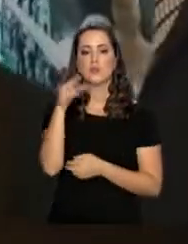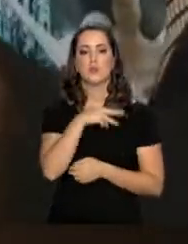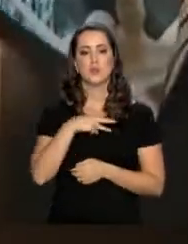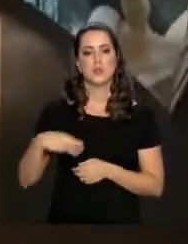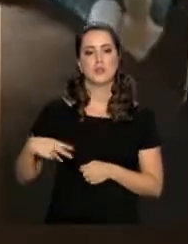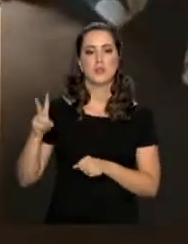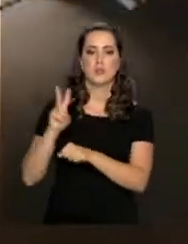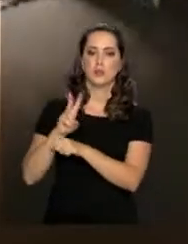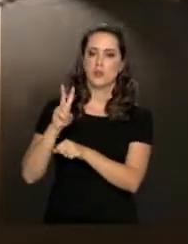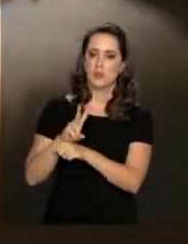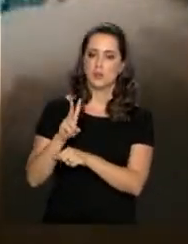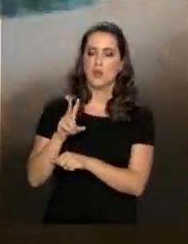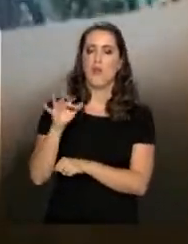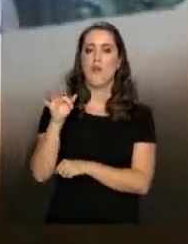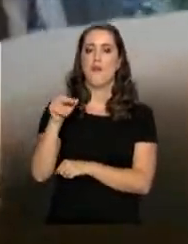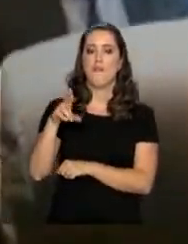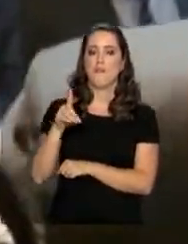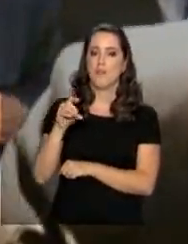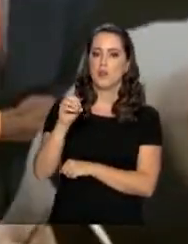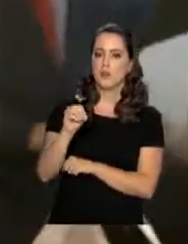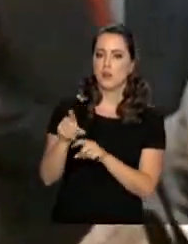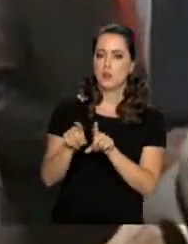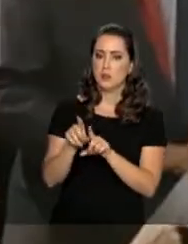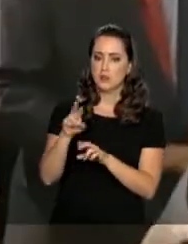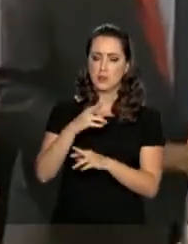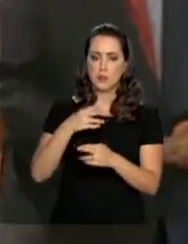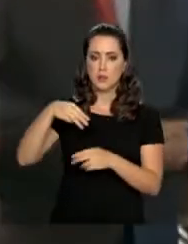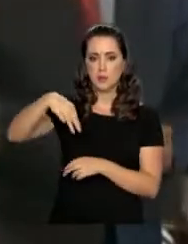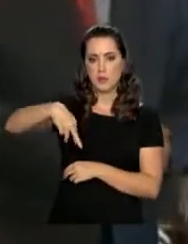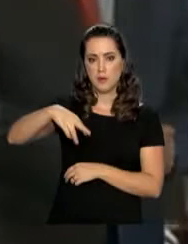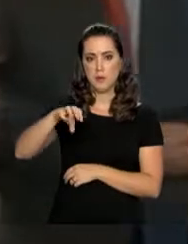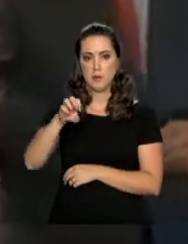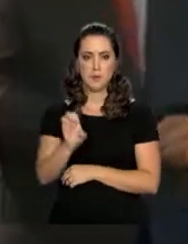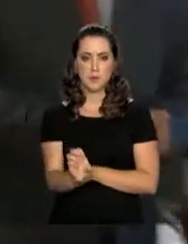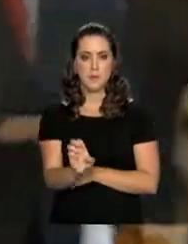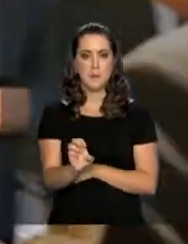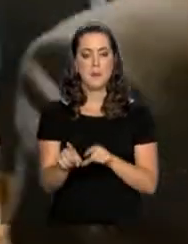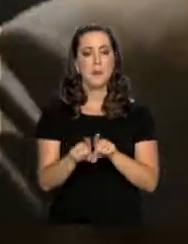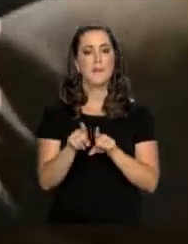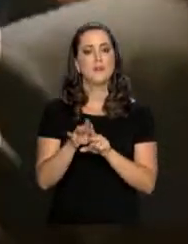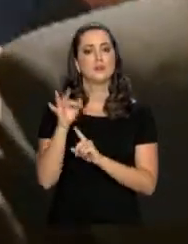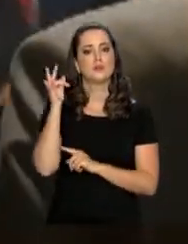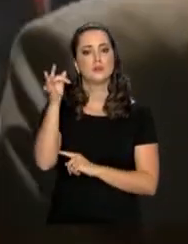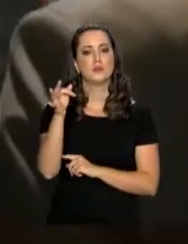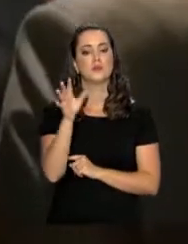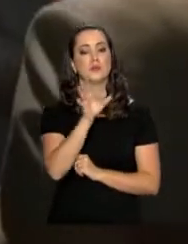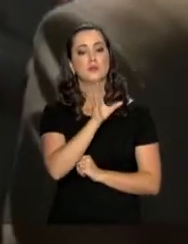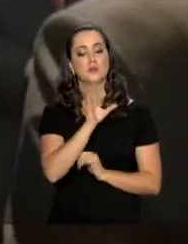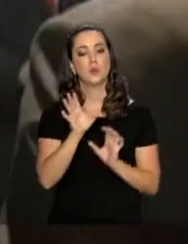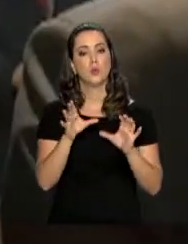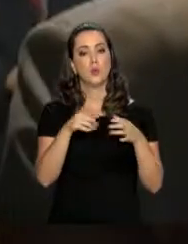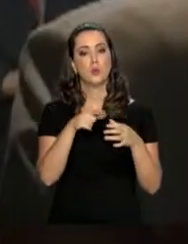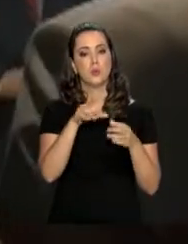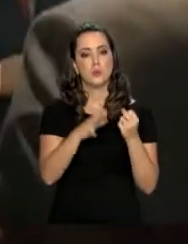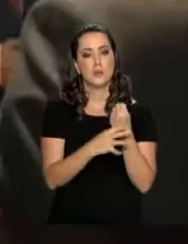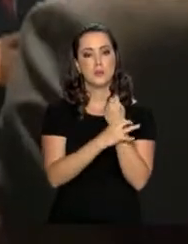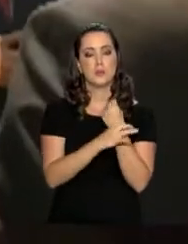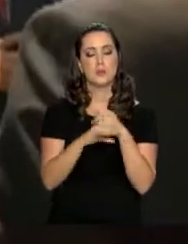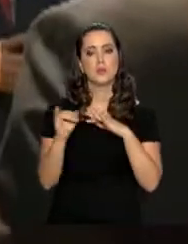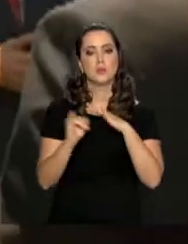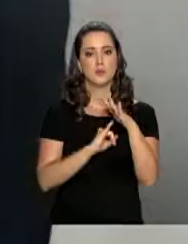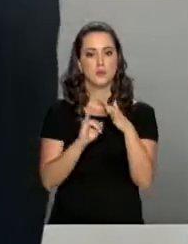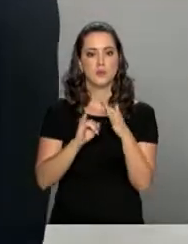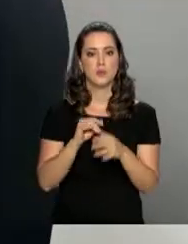Defesa, general Fernando Azevedo e Silva, das Relações Exteriores, Ernesto Araújo, e o futuro chefe do Gabinete de